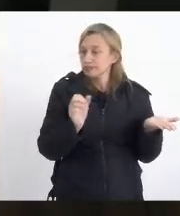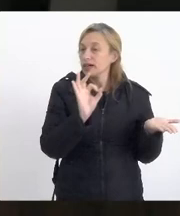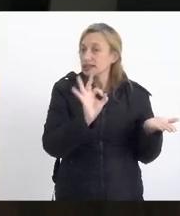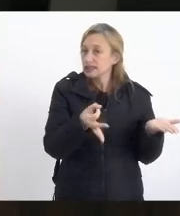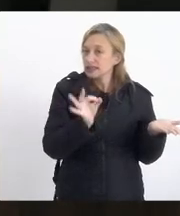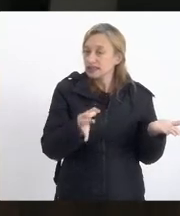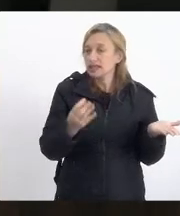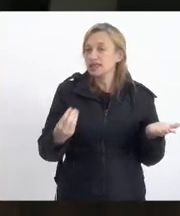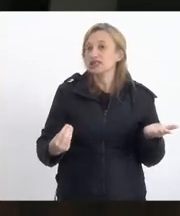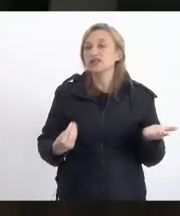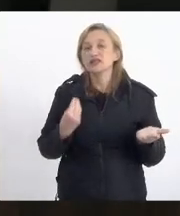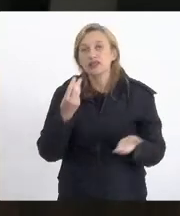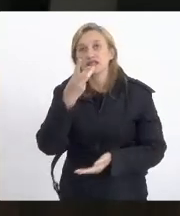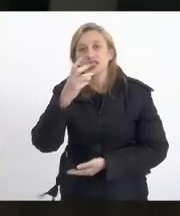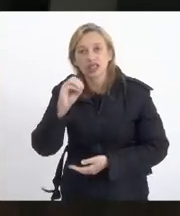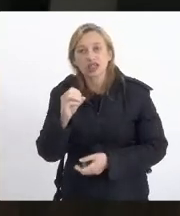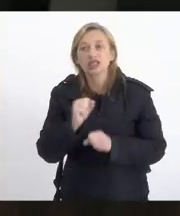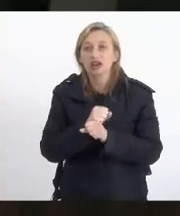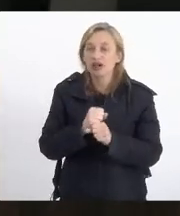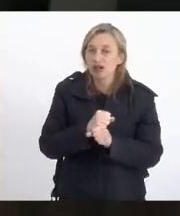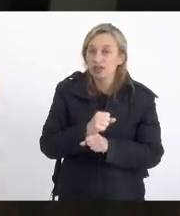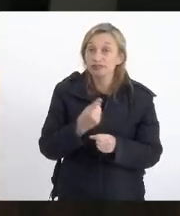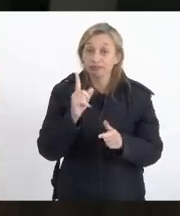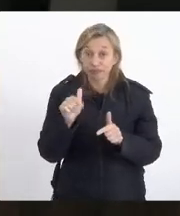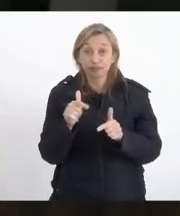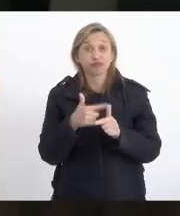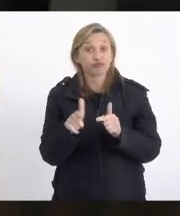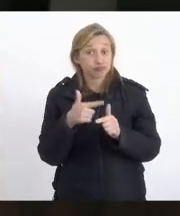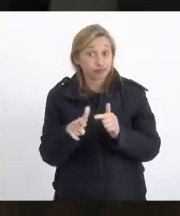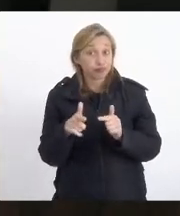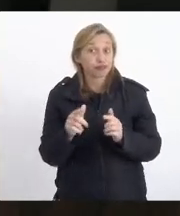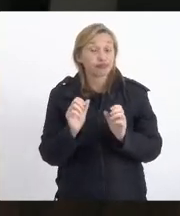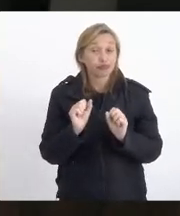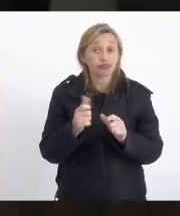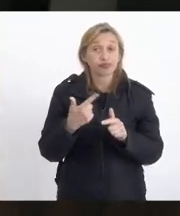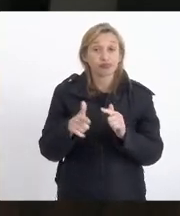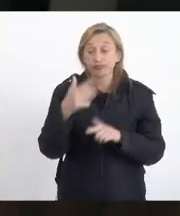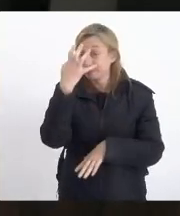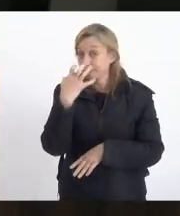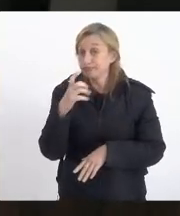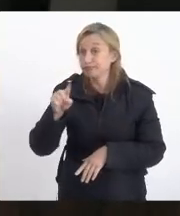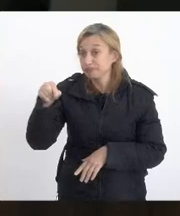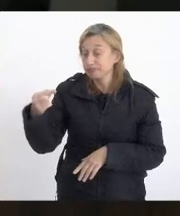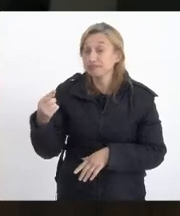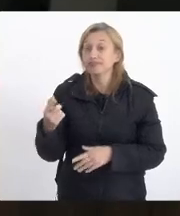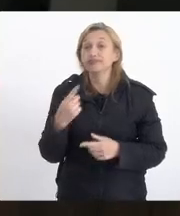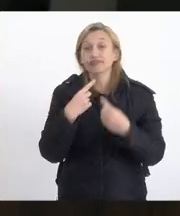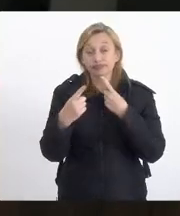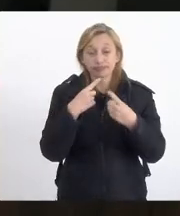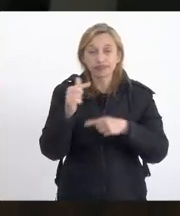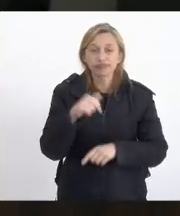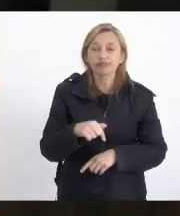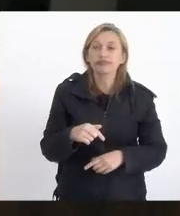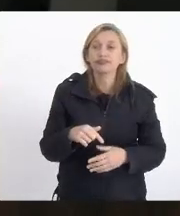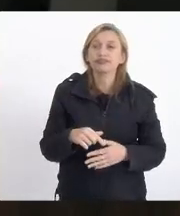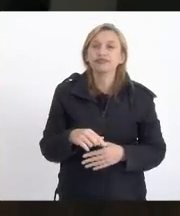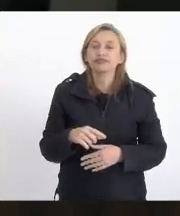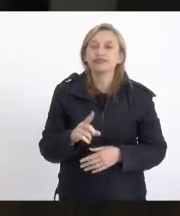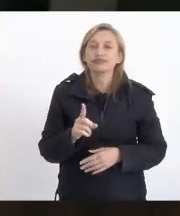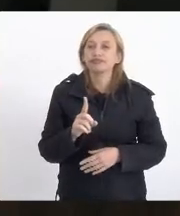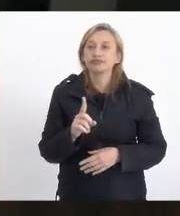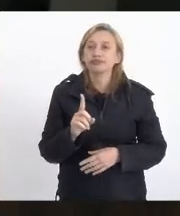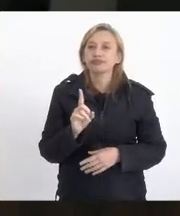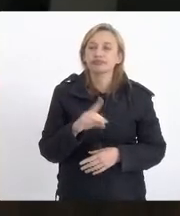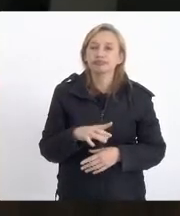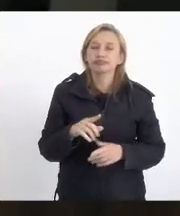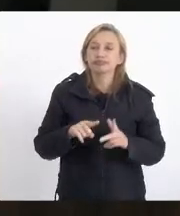garantir a vida de 30 anos, porque esse é o problema. Daqui a pouco a gente pode ter um problema sério e estar rediscutindo aqui para quem não é só não